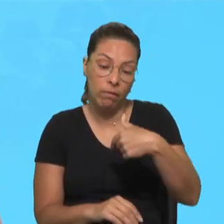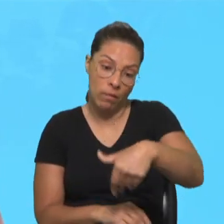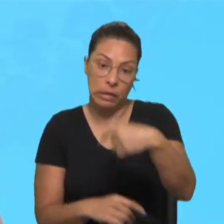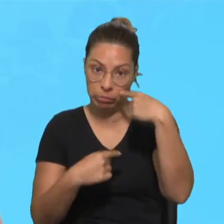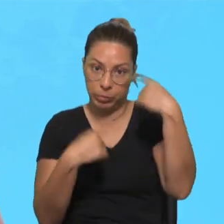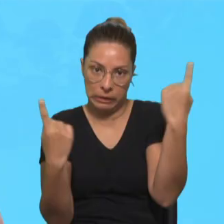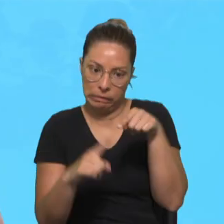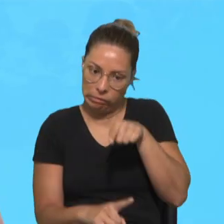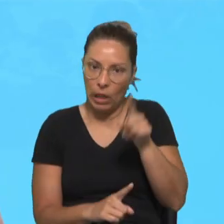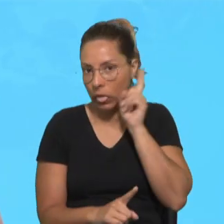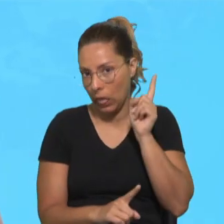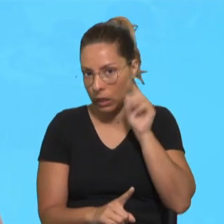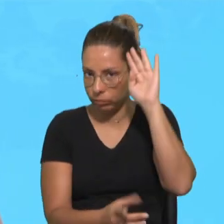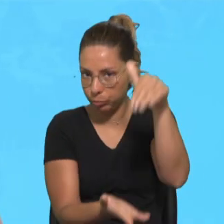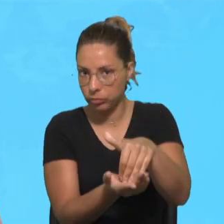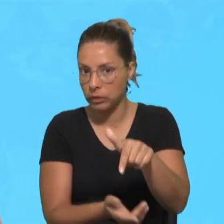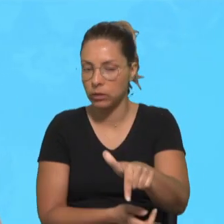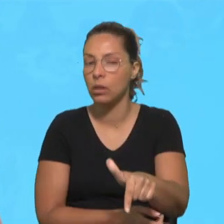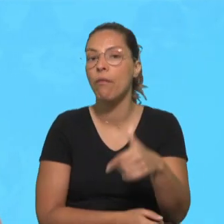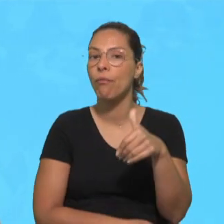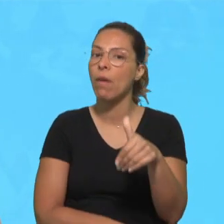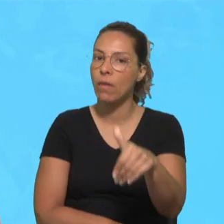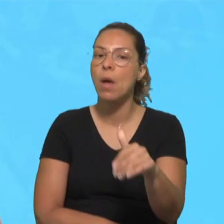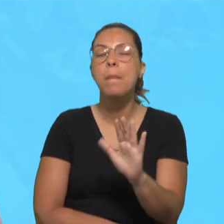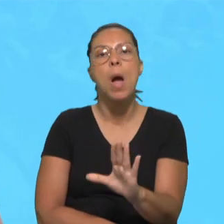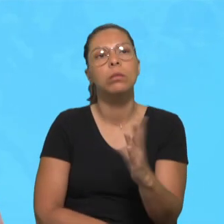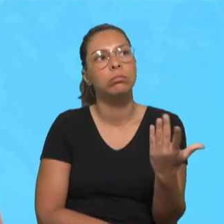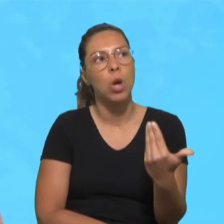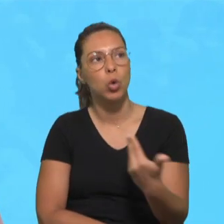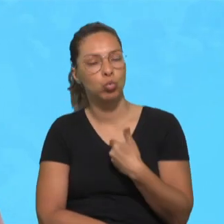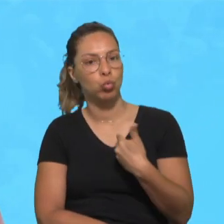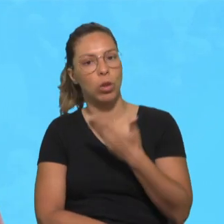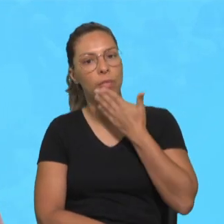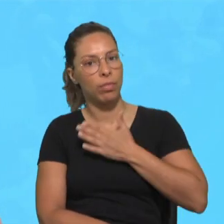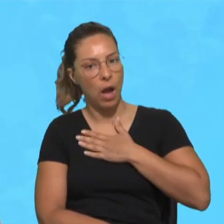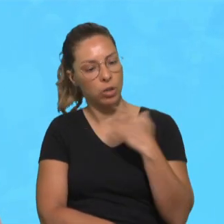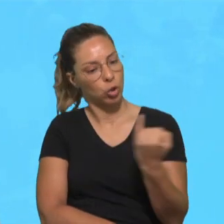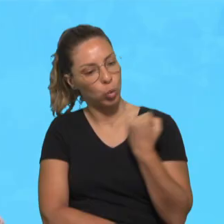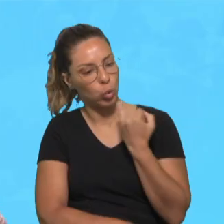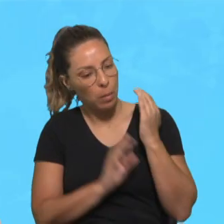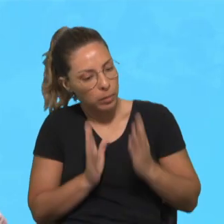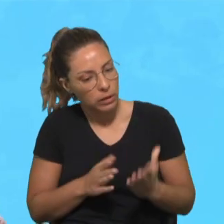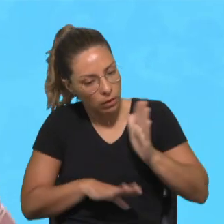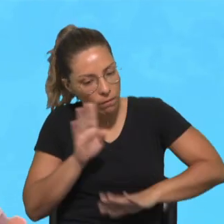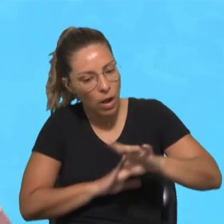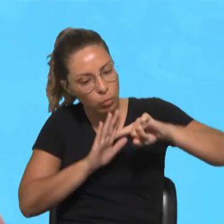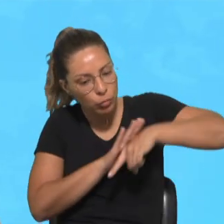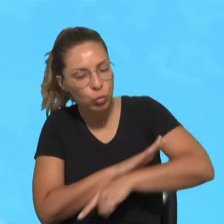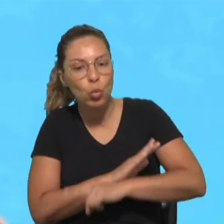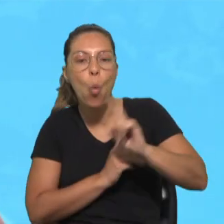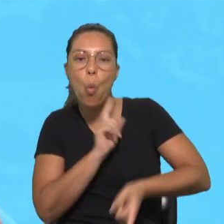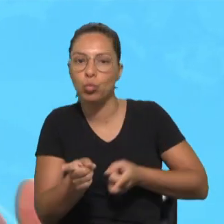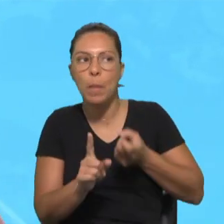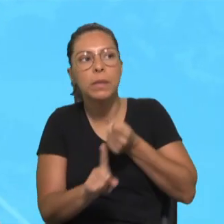nesse dia, mas será uma ajuda muito grande para percebermos melhor qual a missão hoje, o